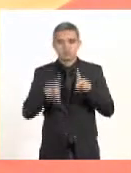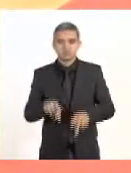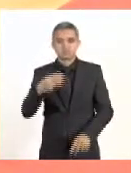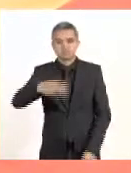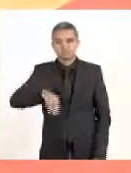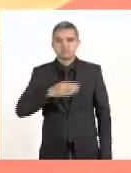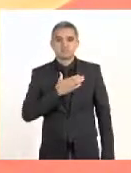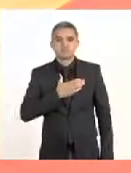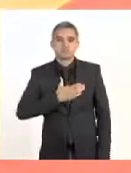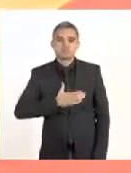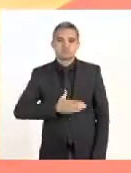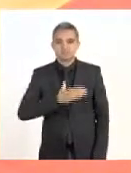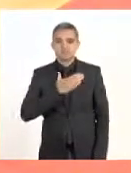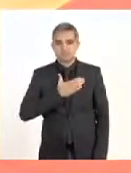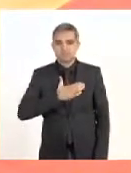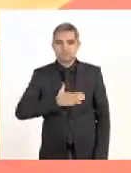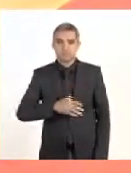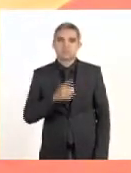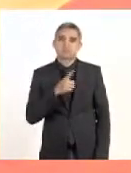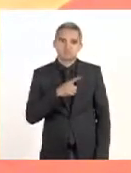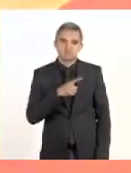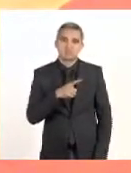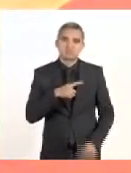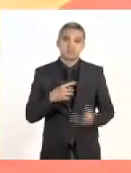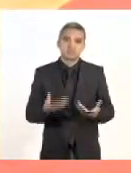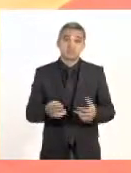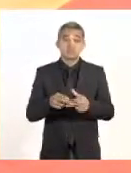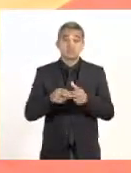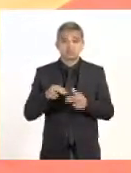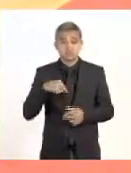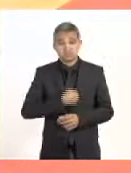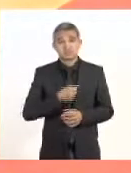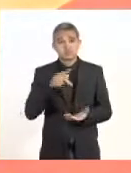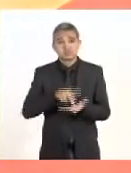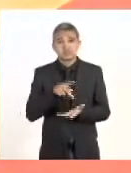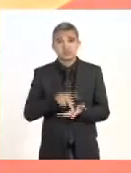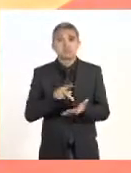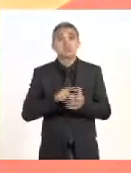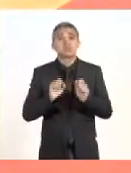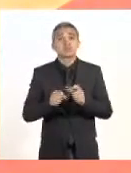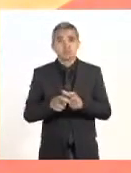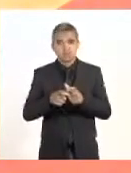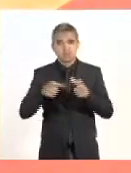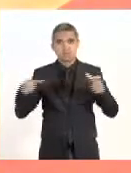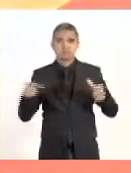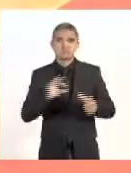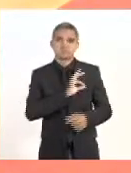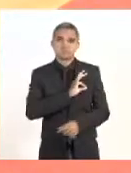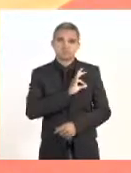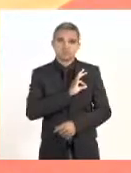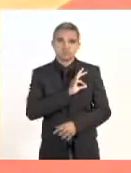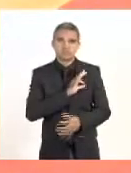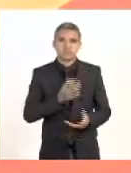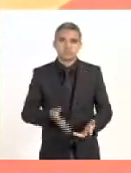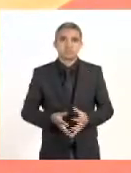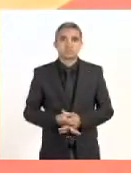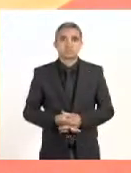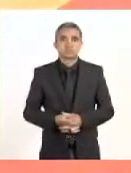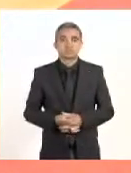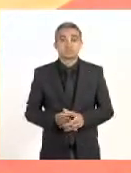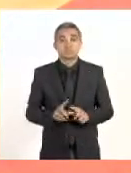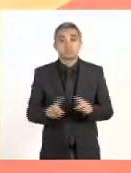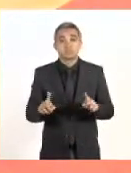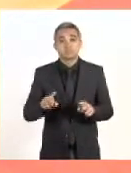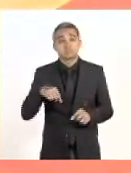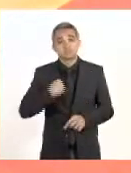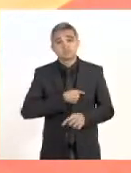Maranhão. Então, nós queremos que, de fato, nós possamos aumentar esse contingente policial. Então, para isso,